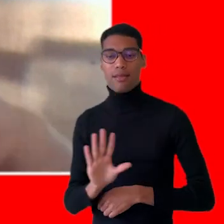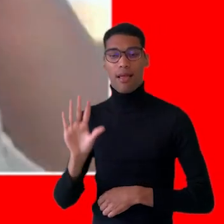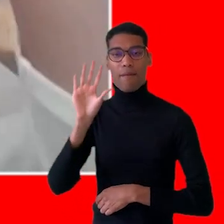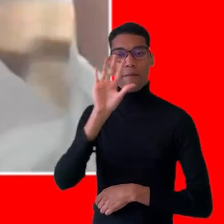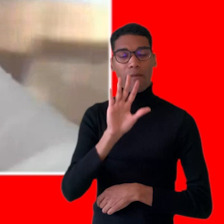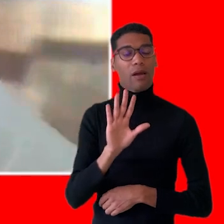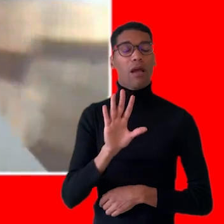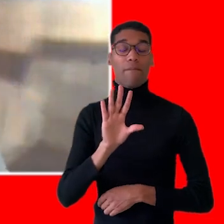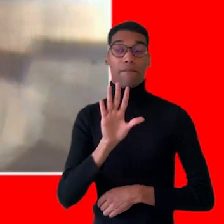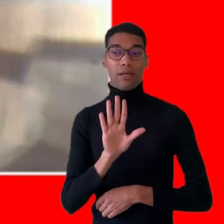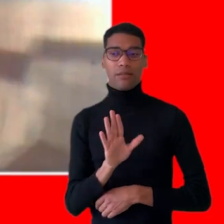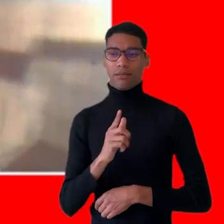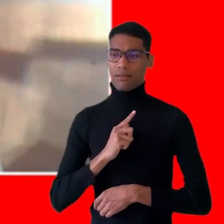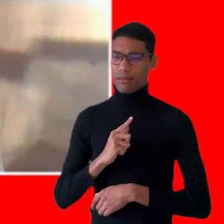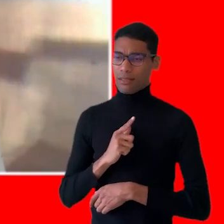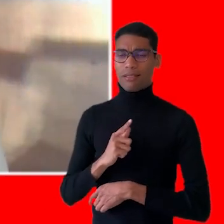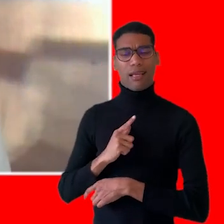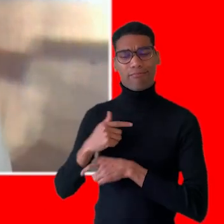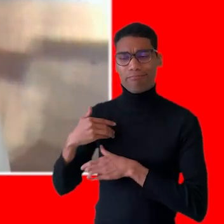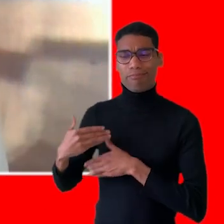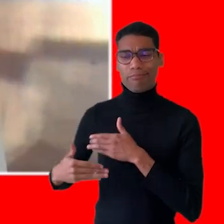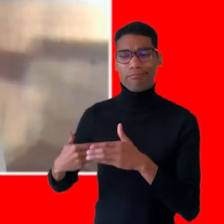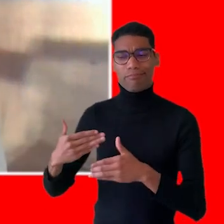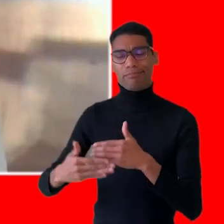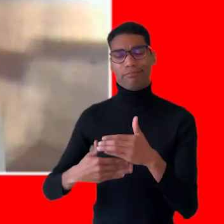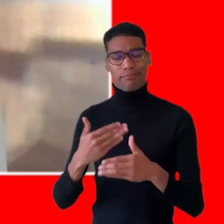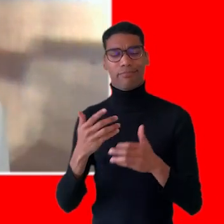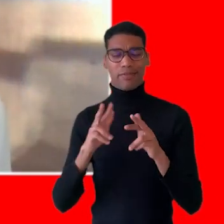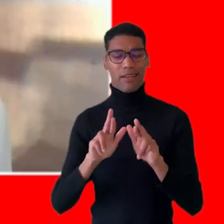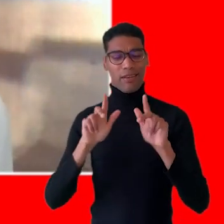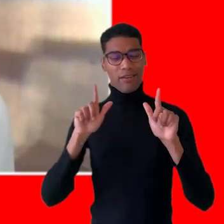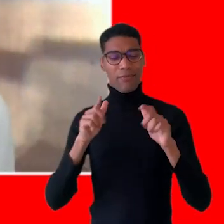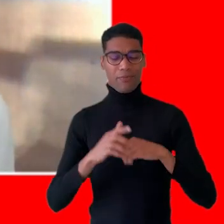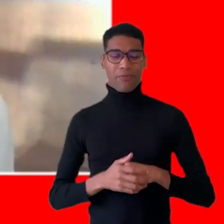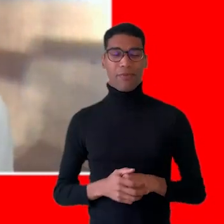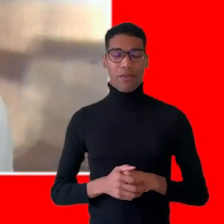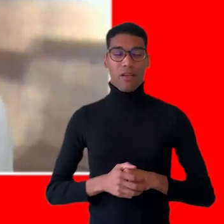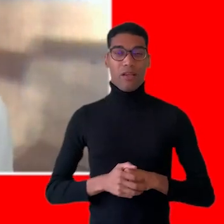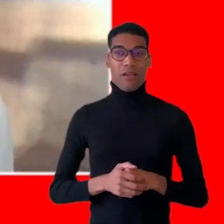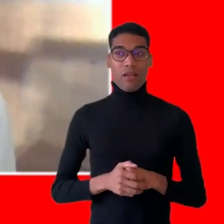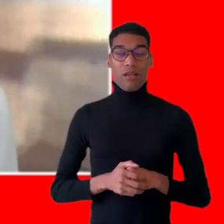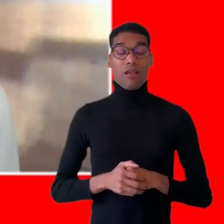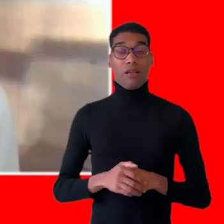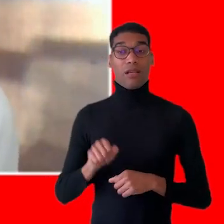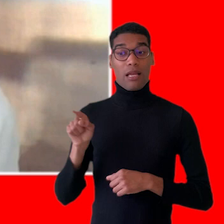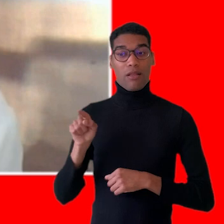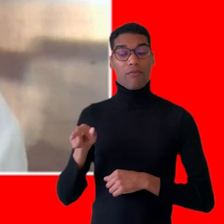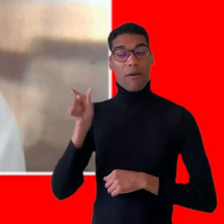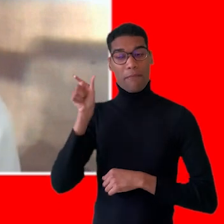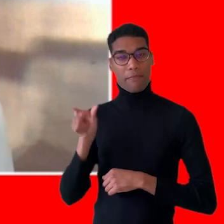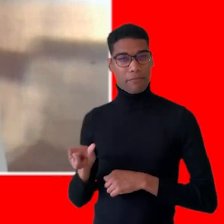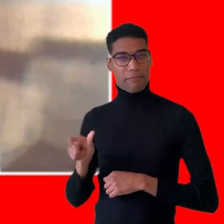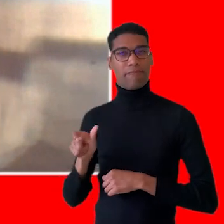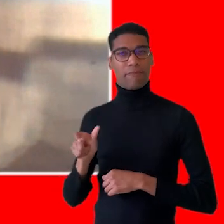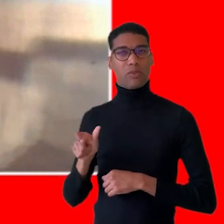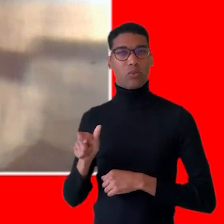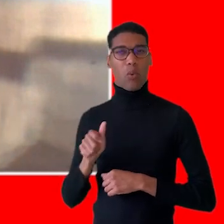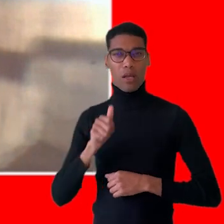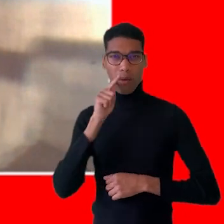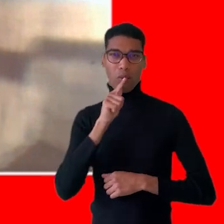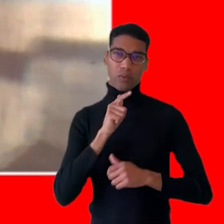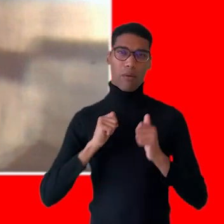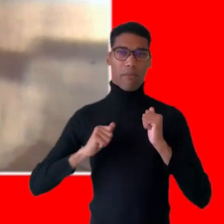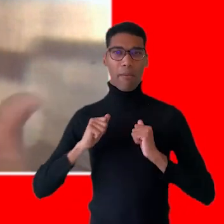da diferentes trajetórias do cinema brasileiro, como um grande intérprete